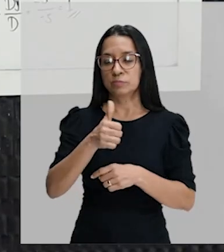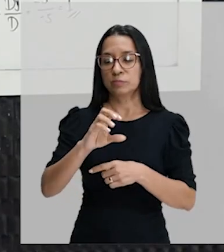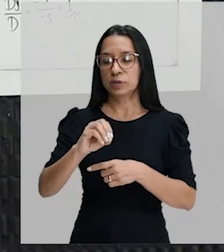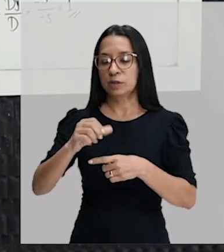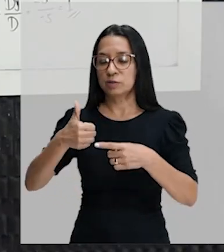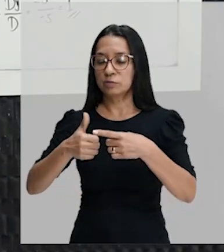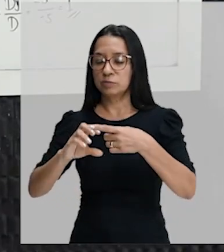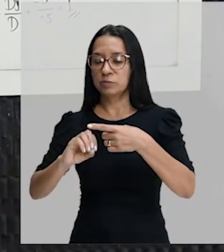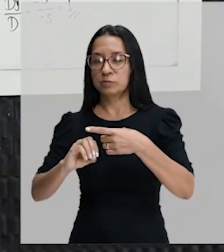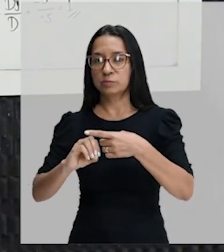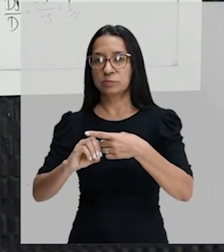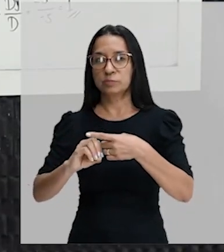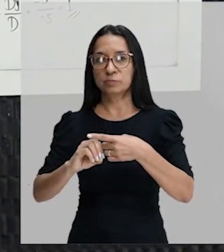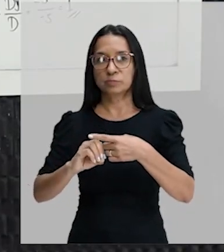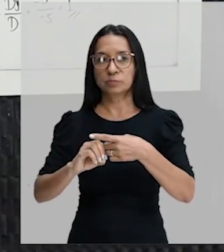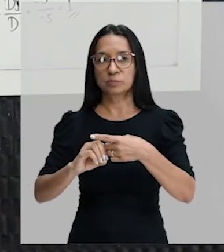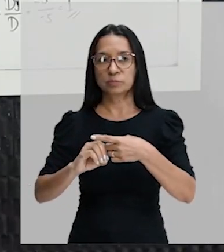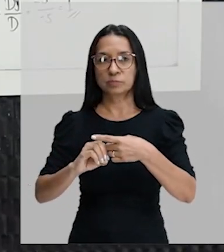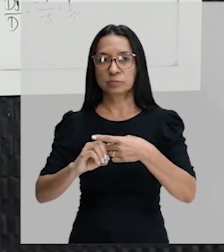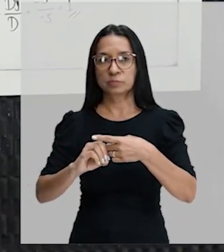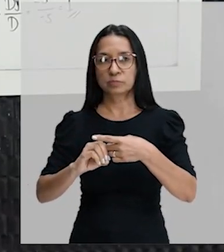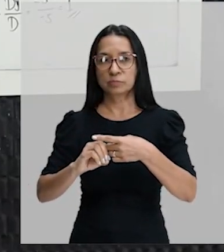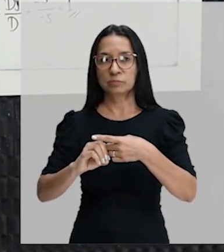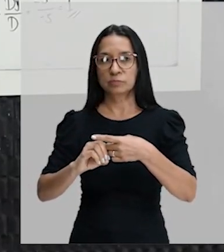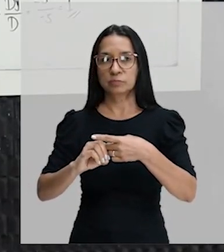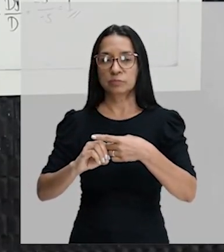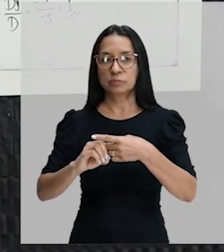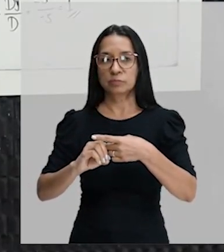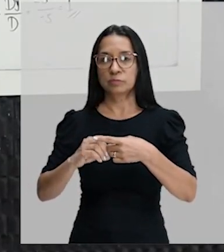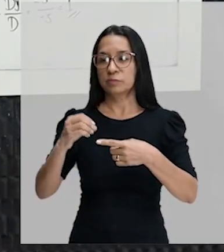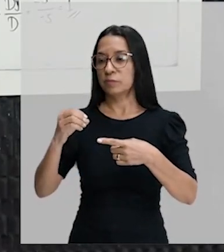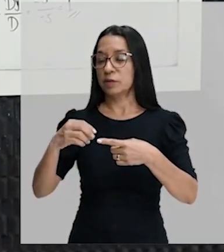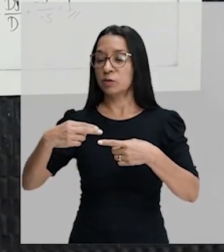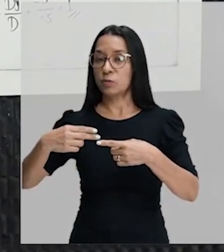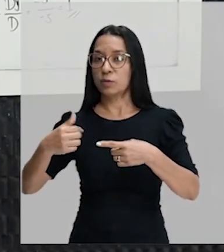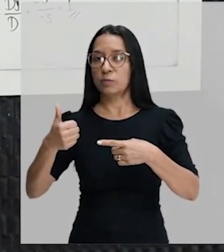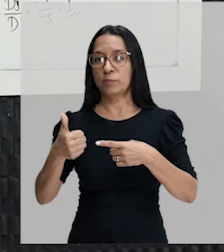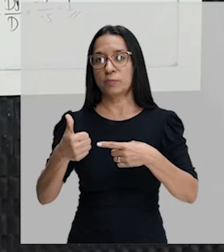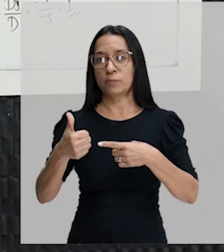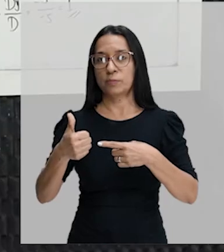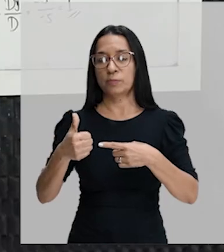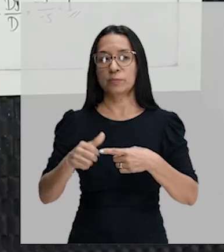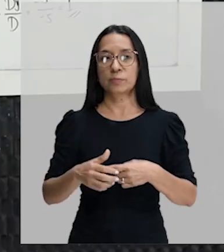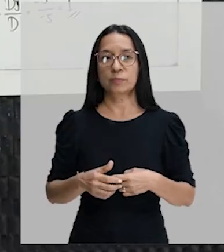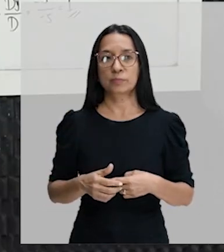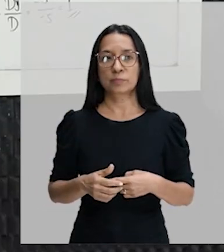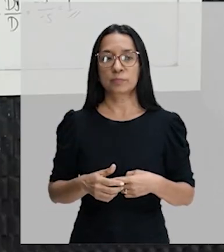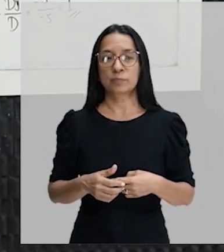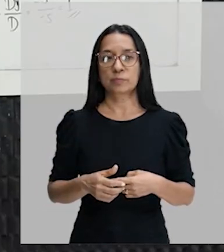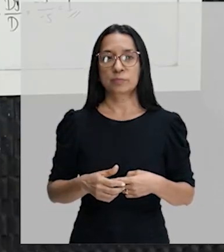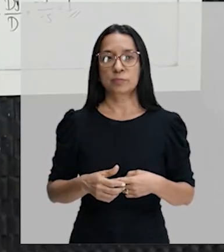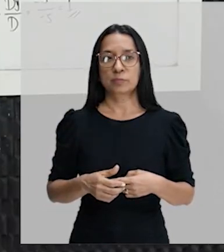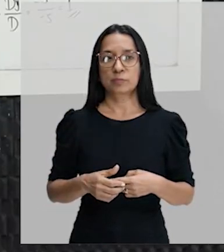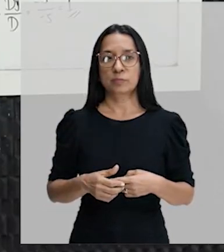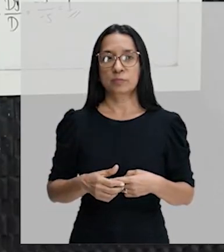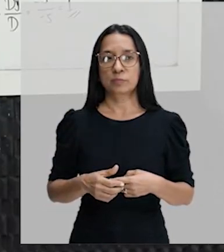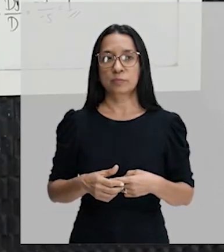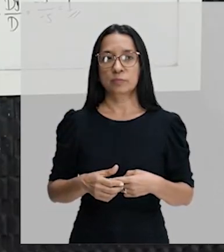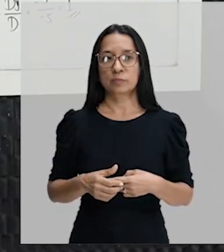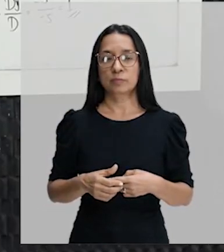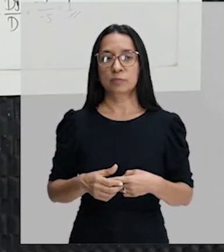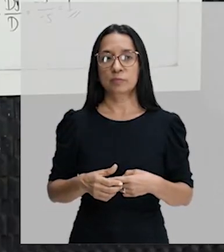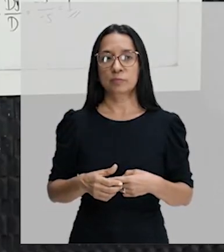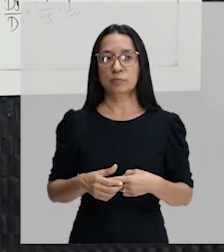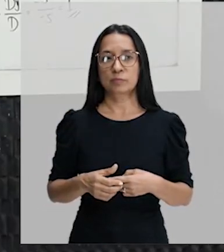10. Então, você vai encontrar que o valor de x vale 1. Certo? Aqui você vai ter